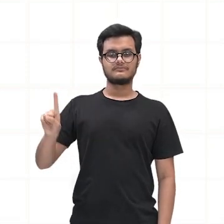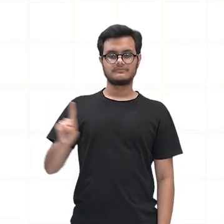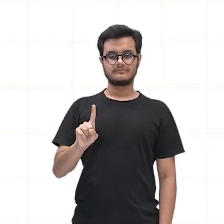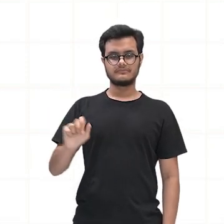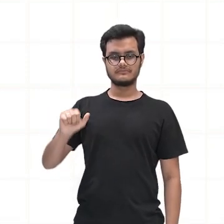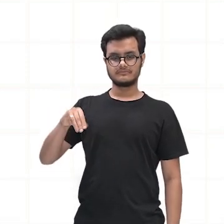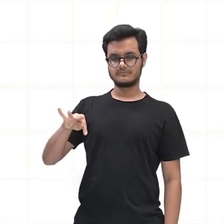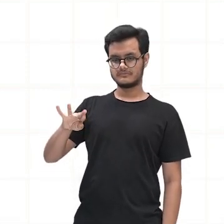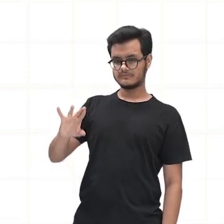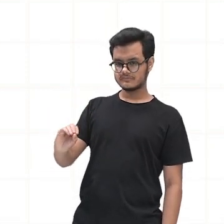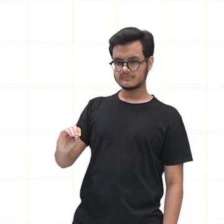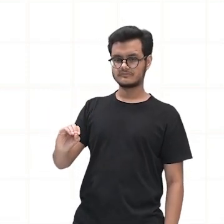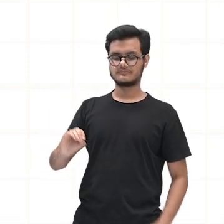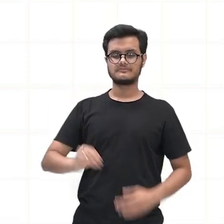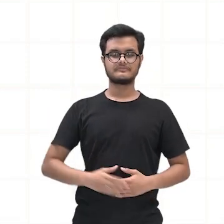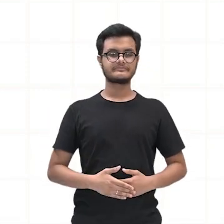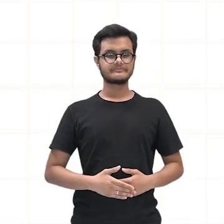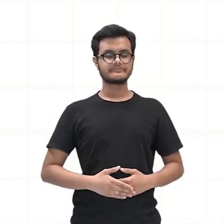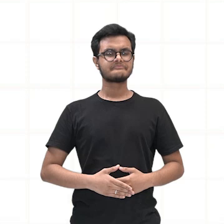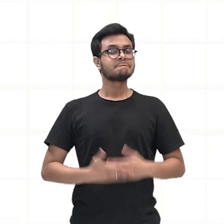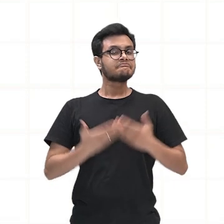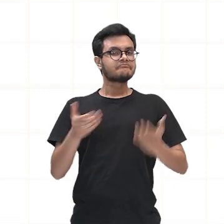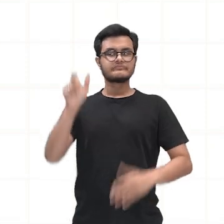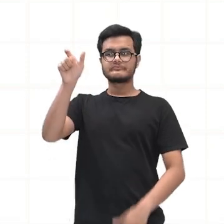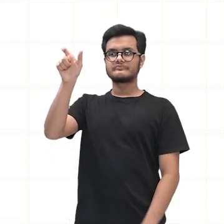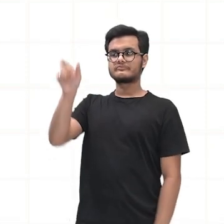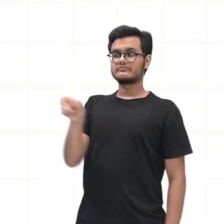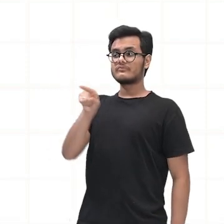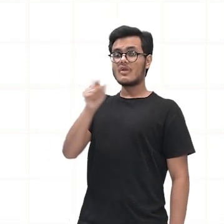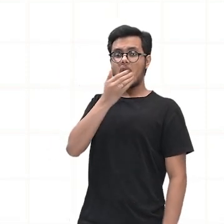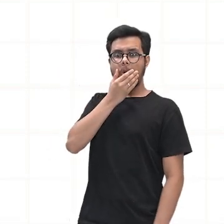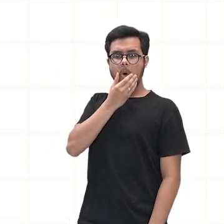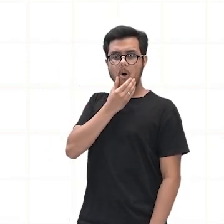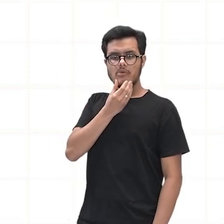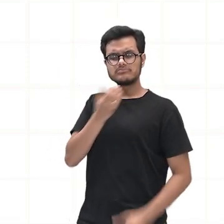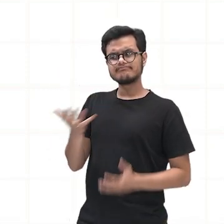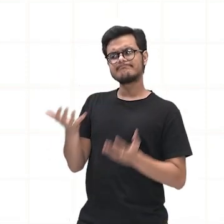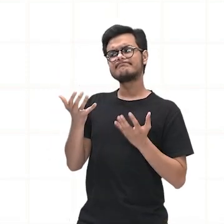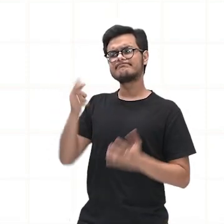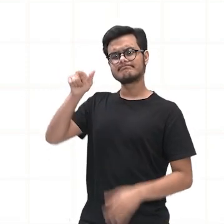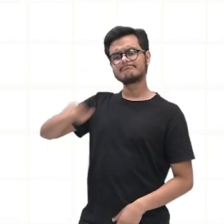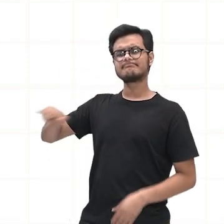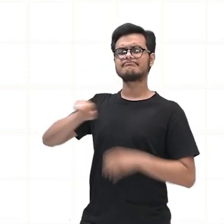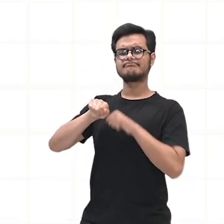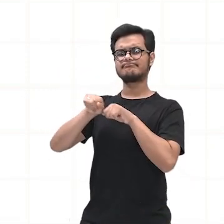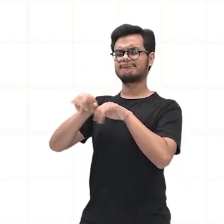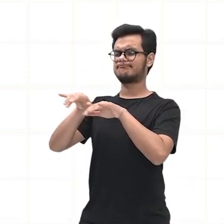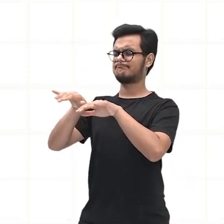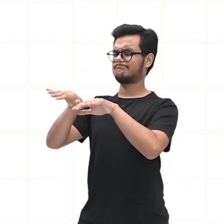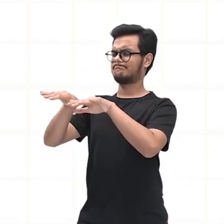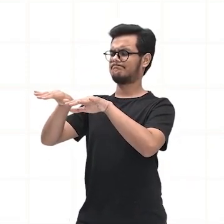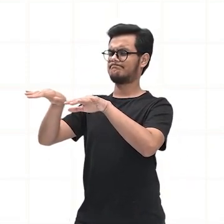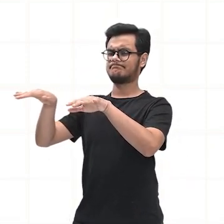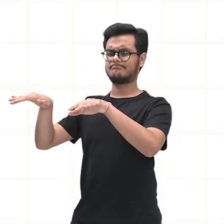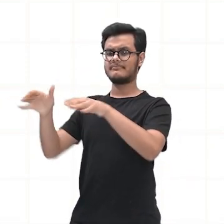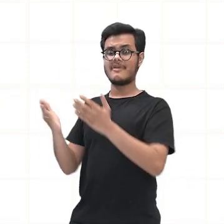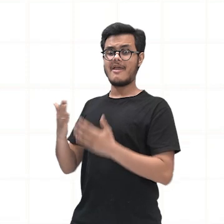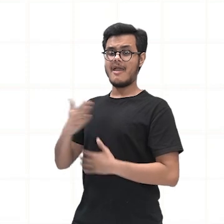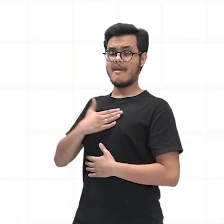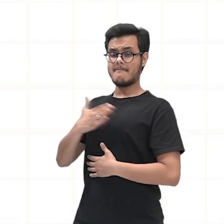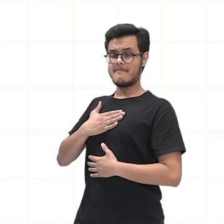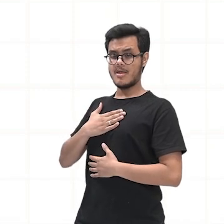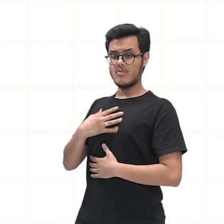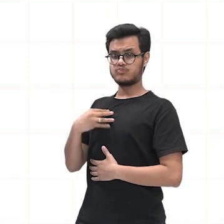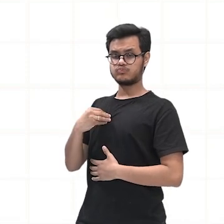de Justiniano. E o que é que o Justiniano vai fazer? Ele vai expandir, recuperando ali parte do território